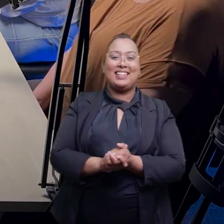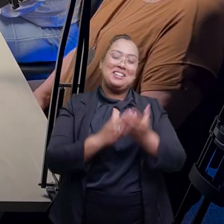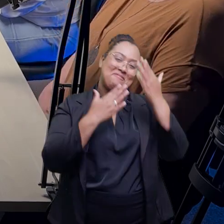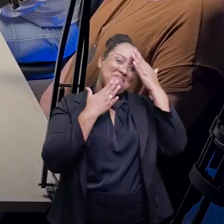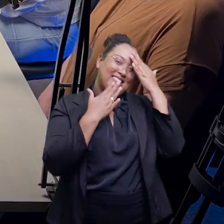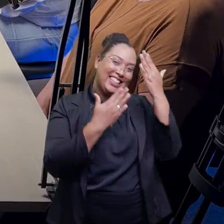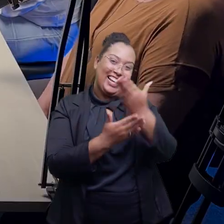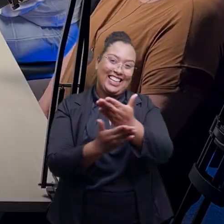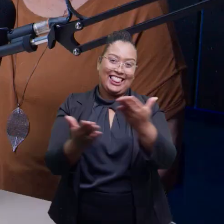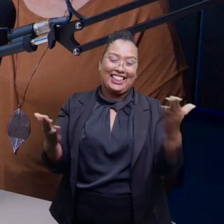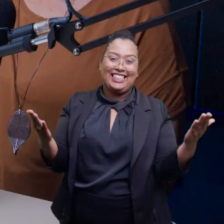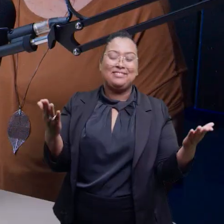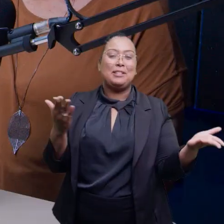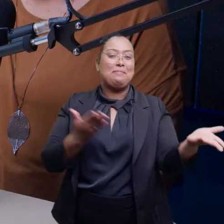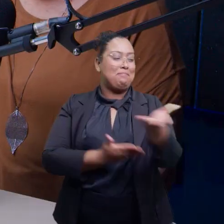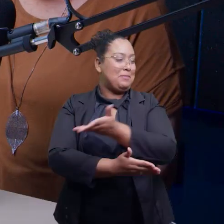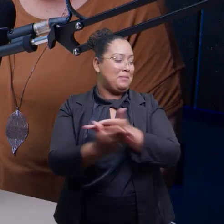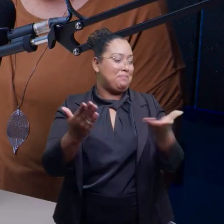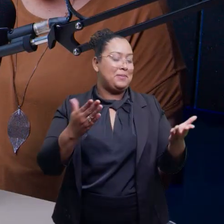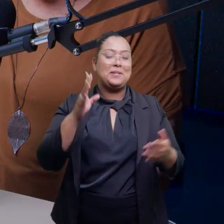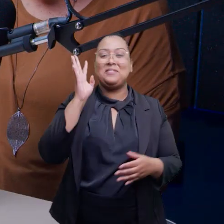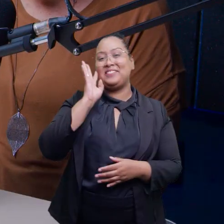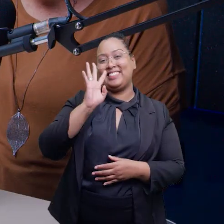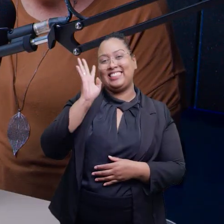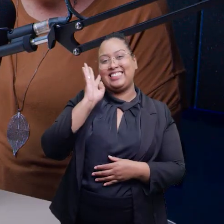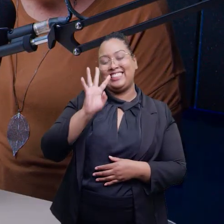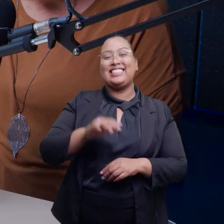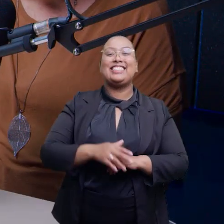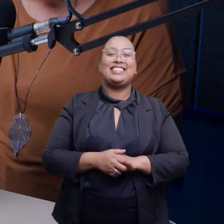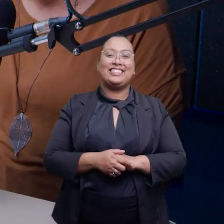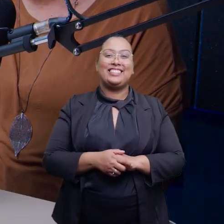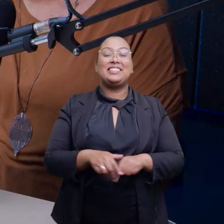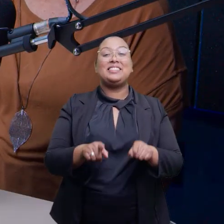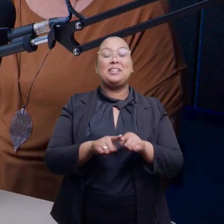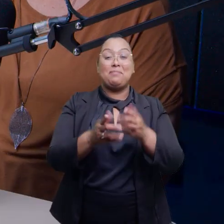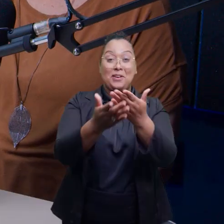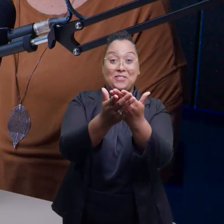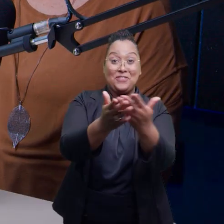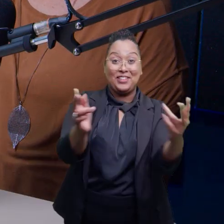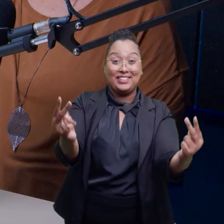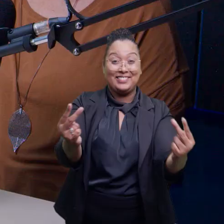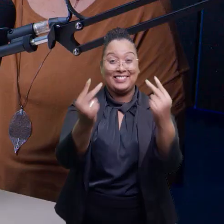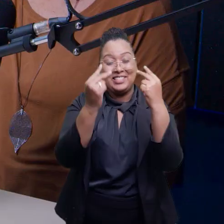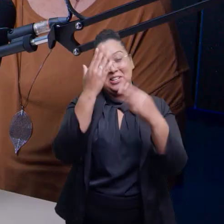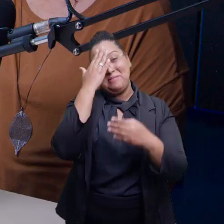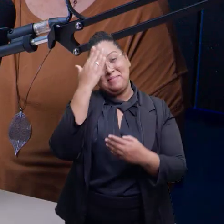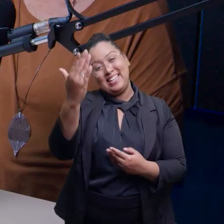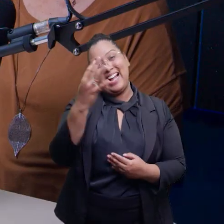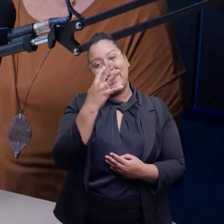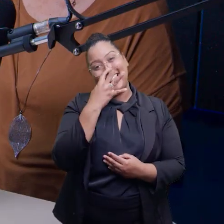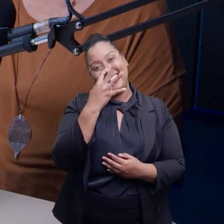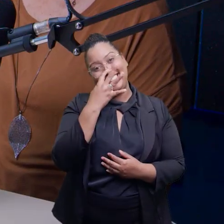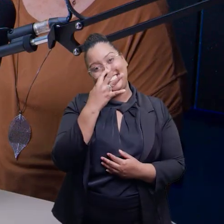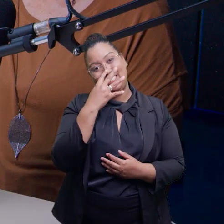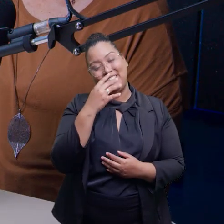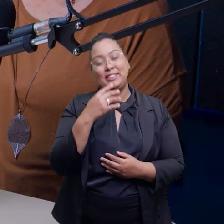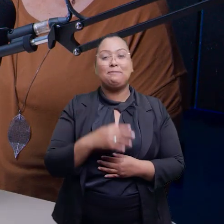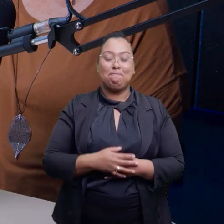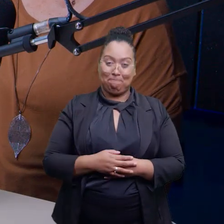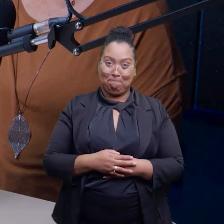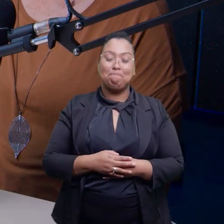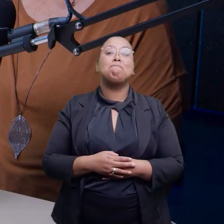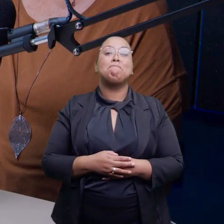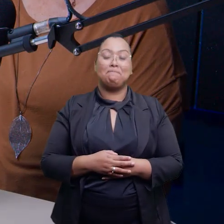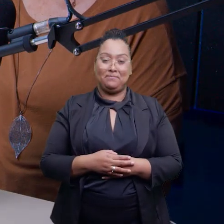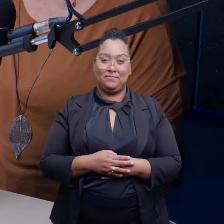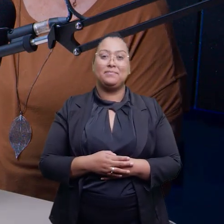obrigada, gente. Foi uma partilha muito bacana. E eu agradeço vocês por ficarem aqui